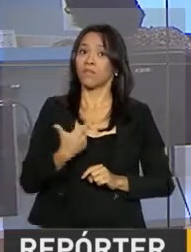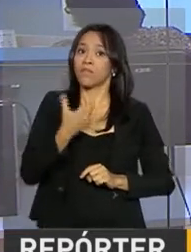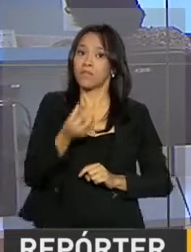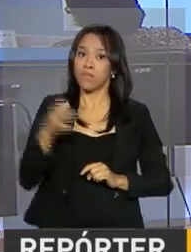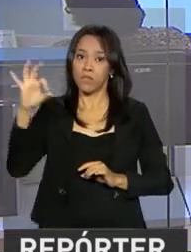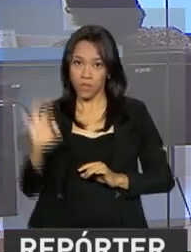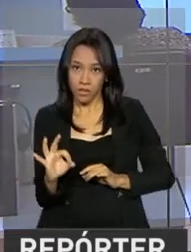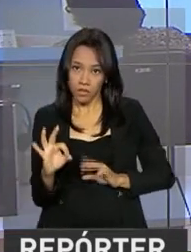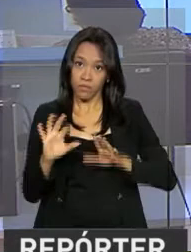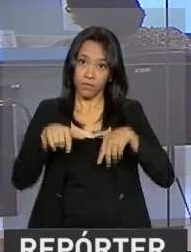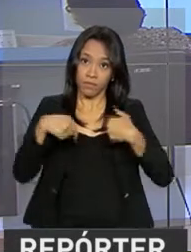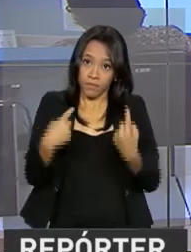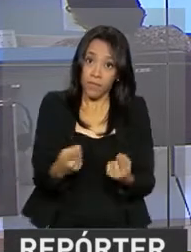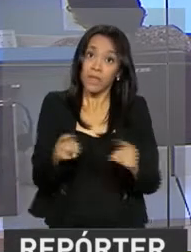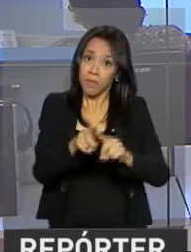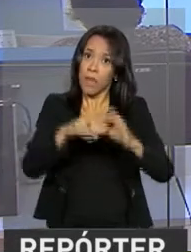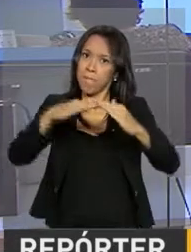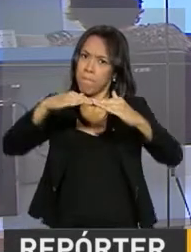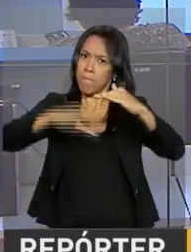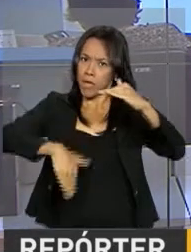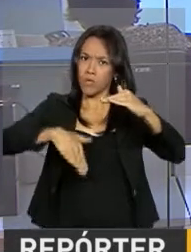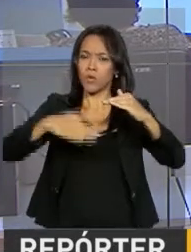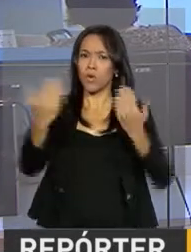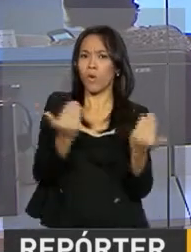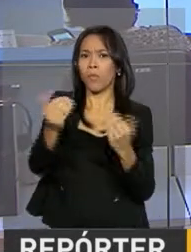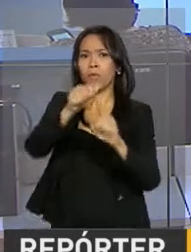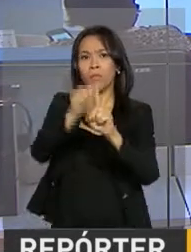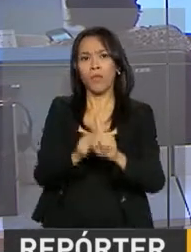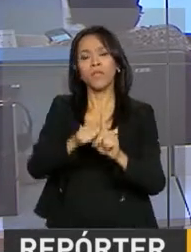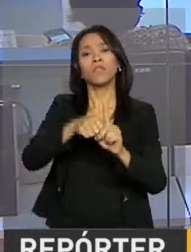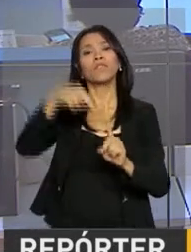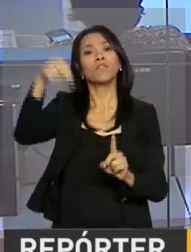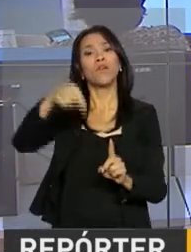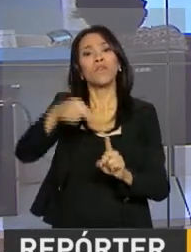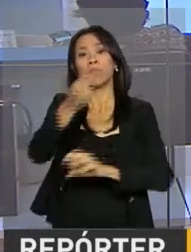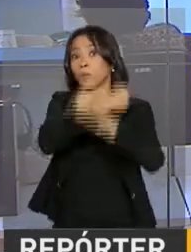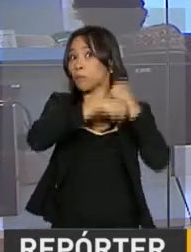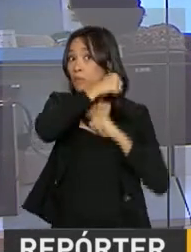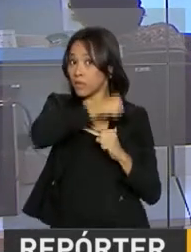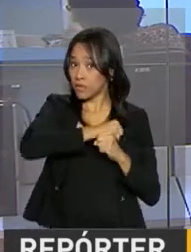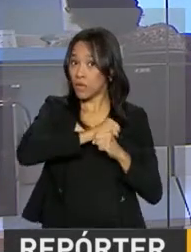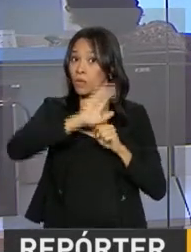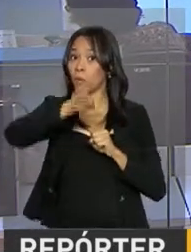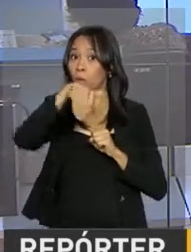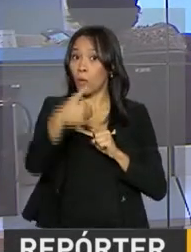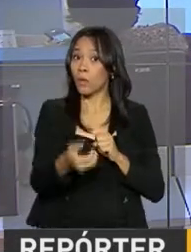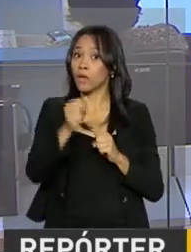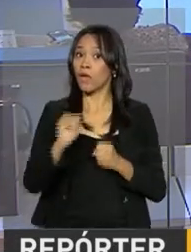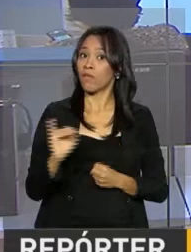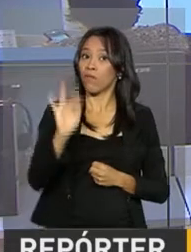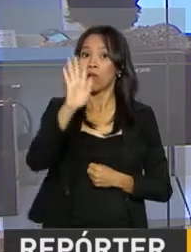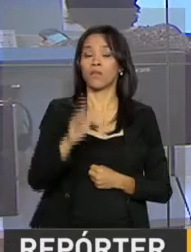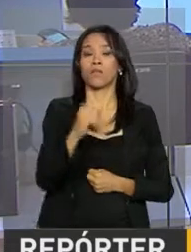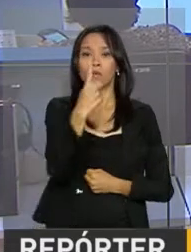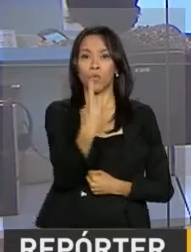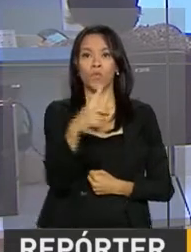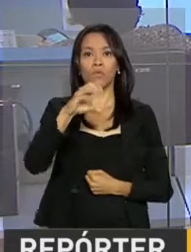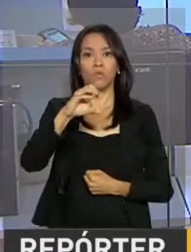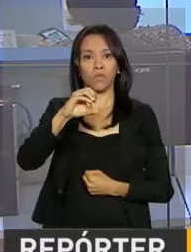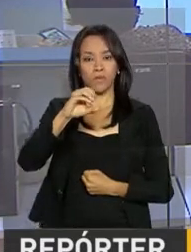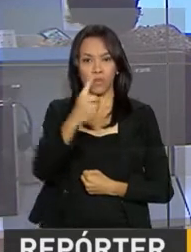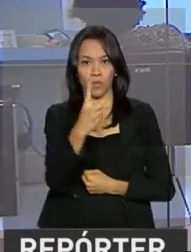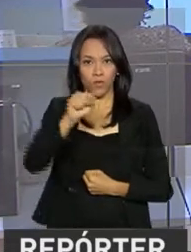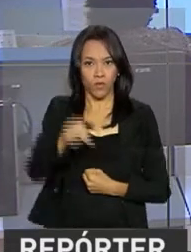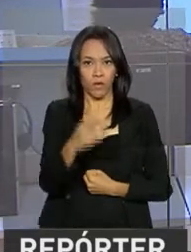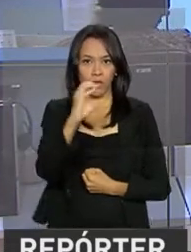o índice também foi menor que em novembro do ano passado quando a inflação foi de 1,01 por cento